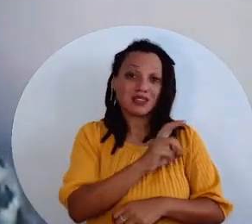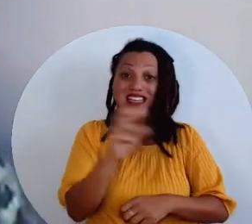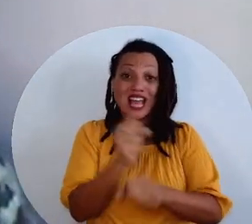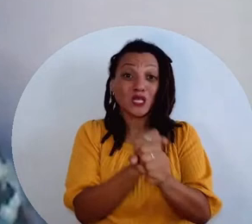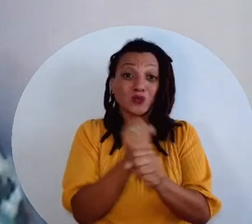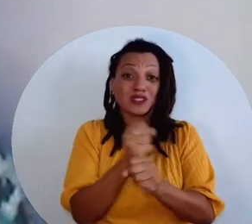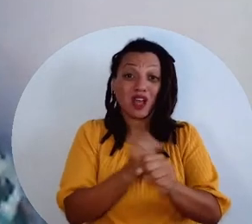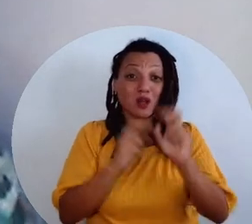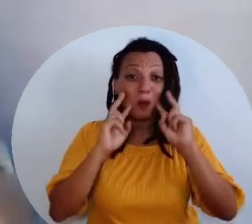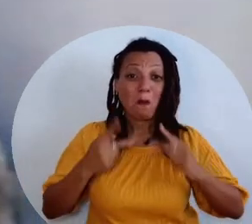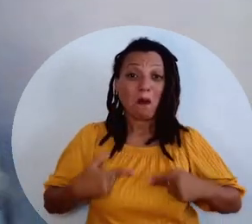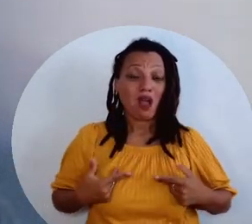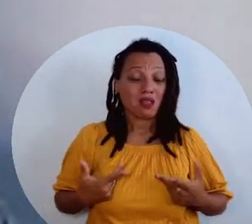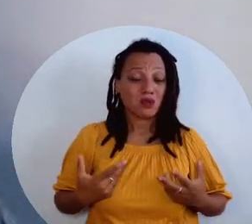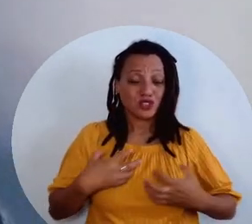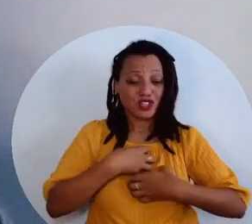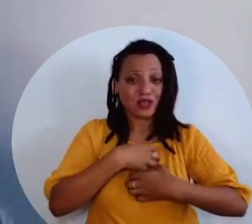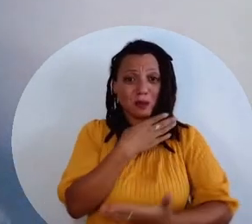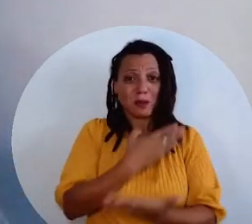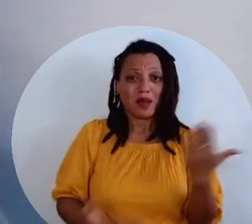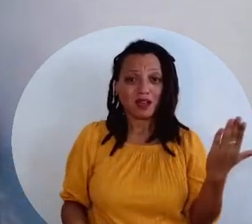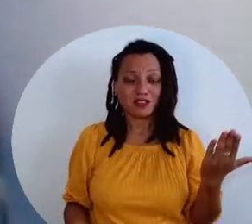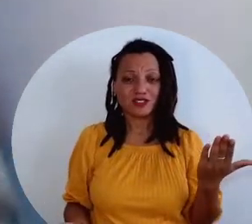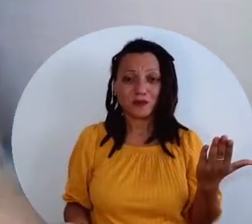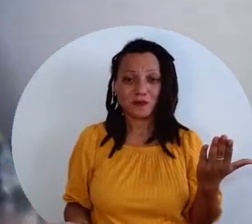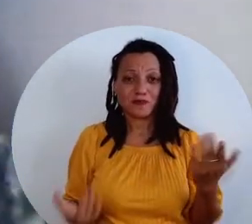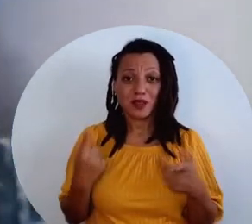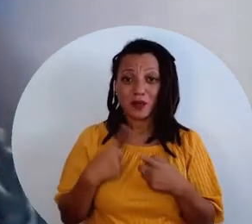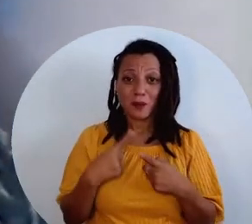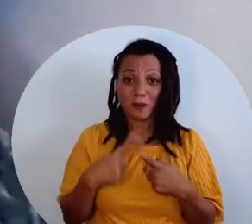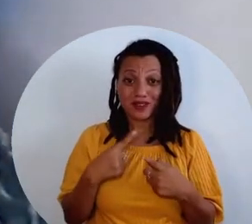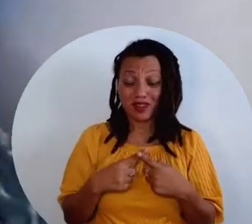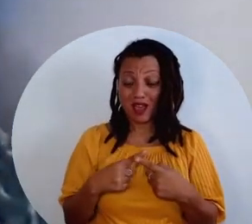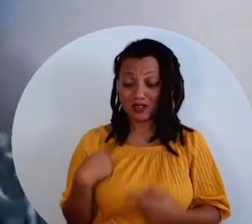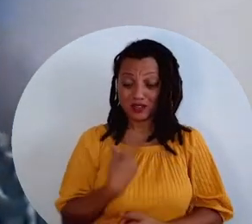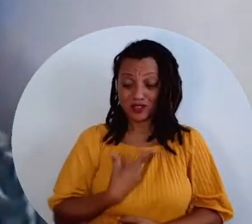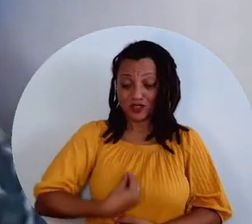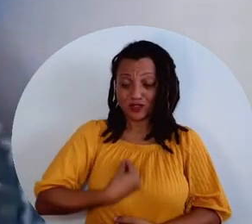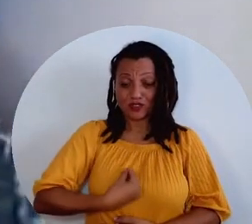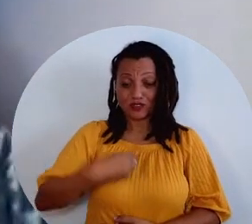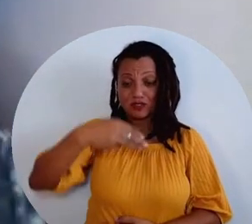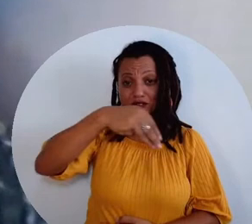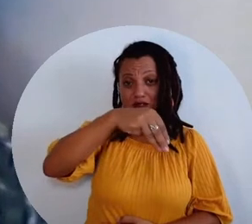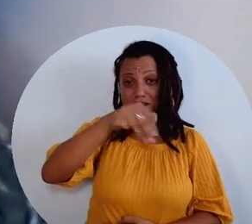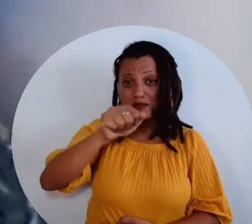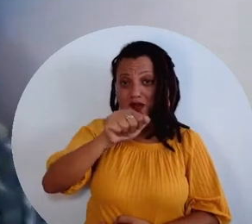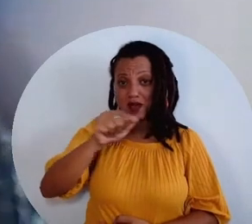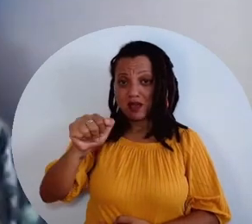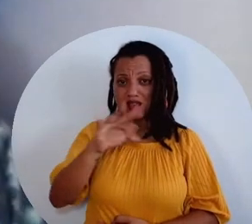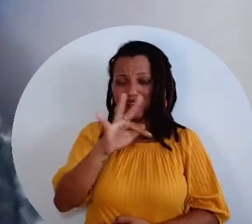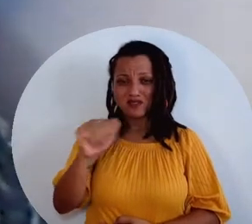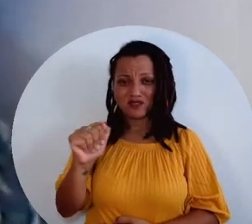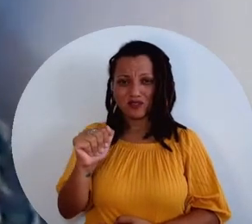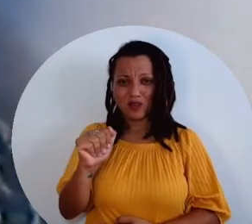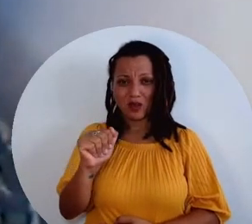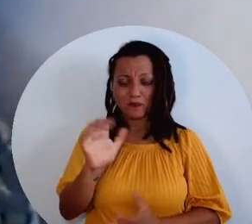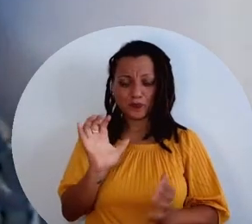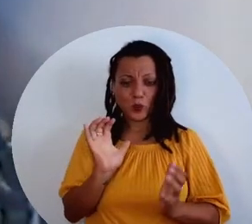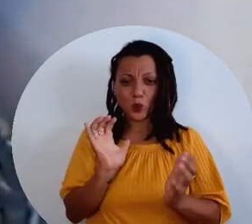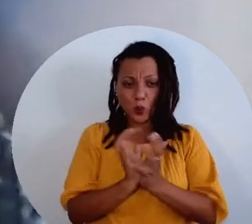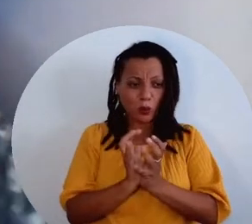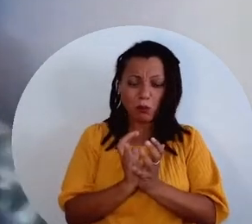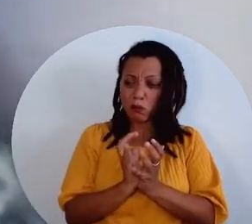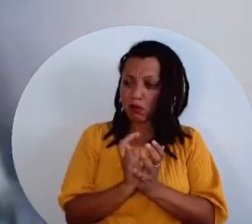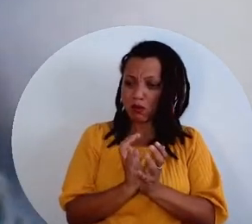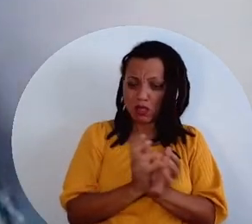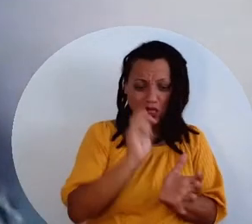desumanização. Então, além de nos colocarem dentro de um estado de Maafa coletivo e contínuo,